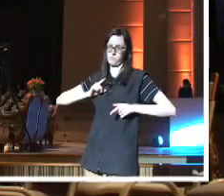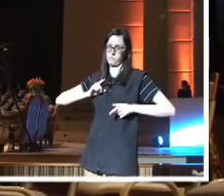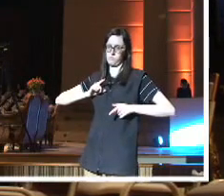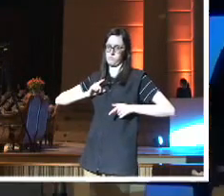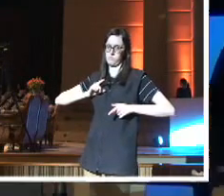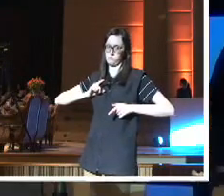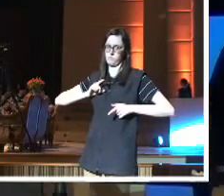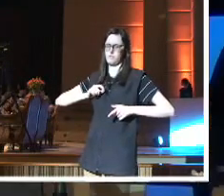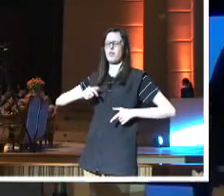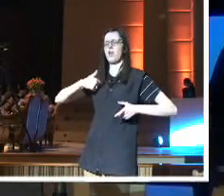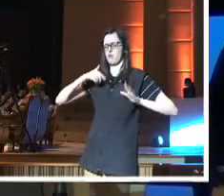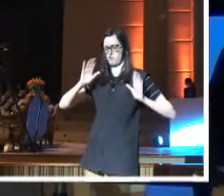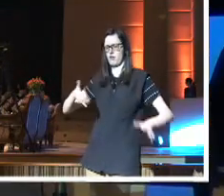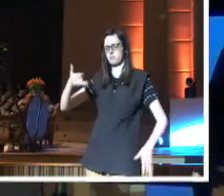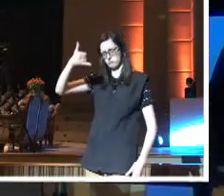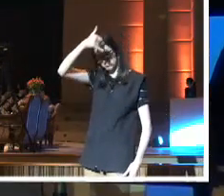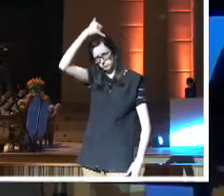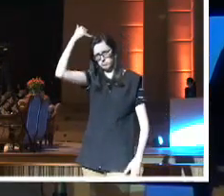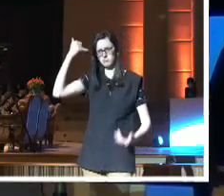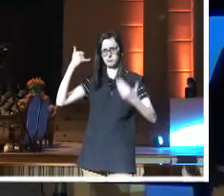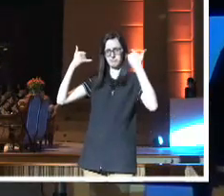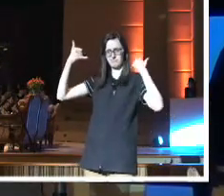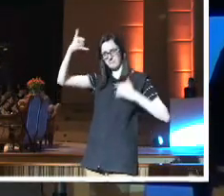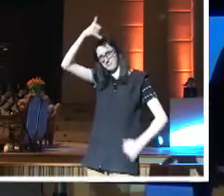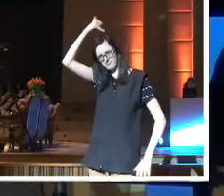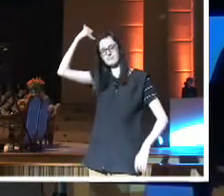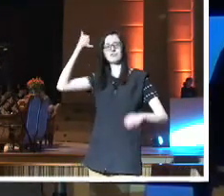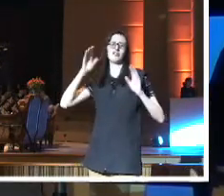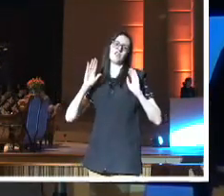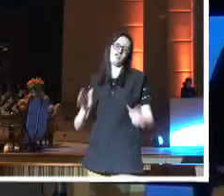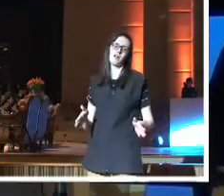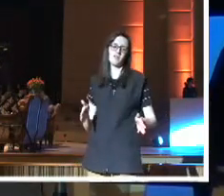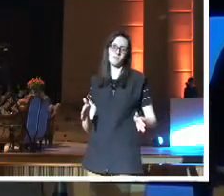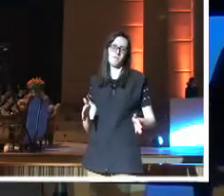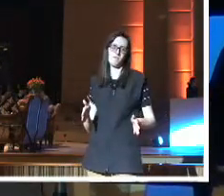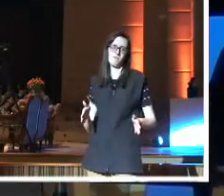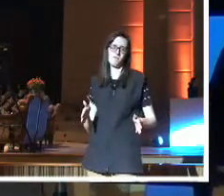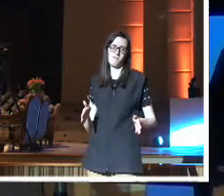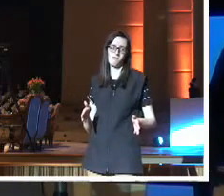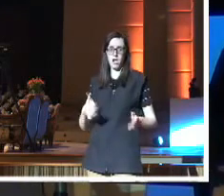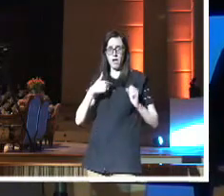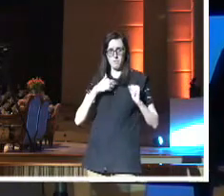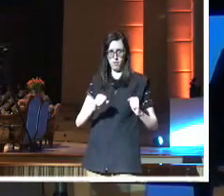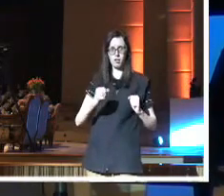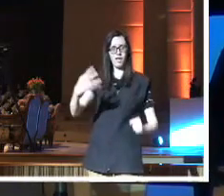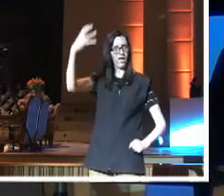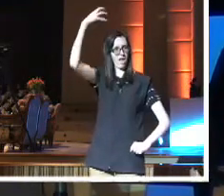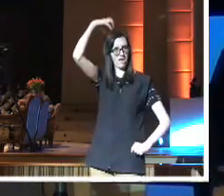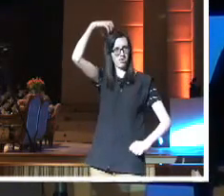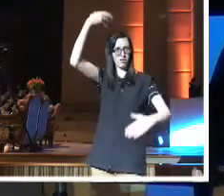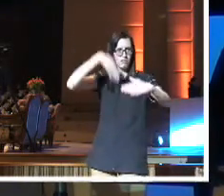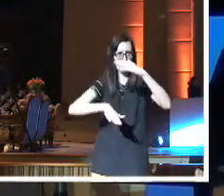que eu já fui ungido rei. E não dá para ser rei morto dentro de uma